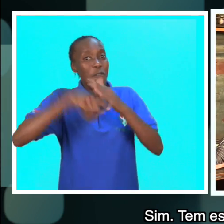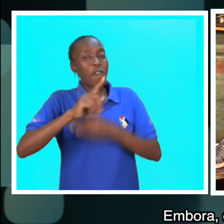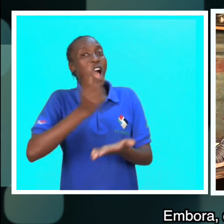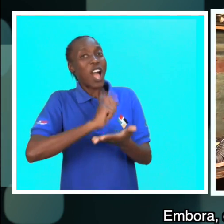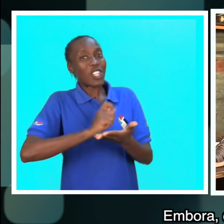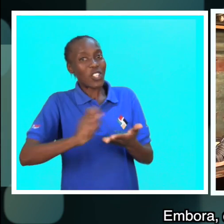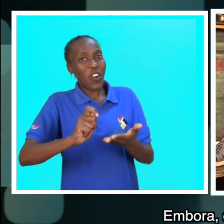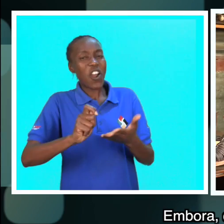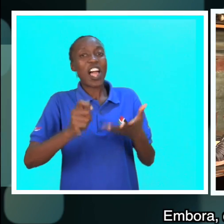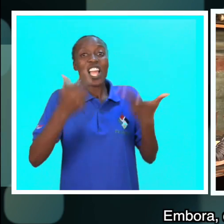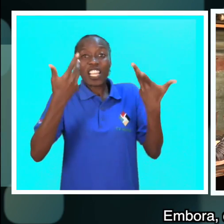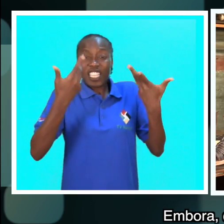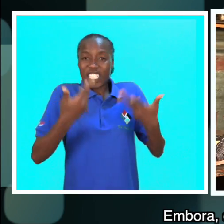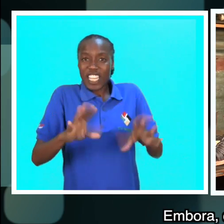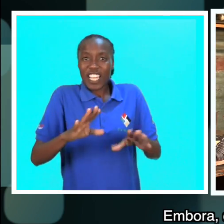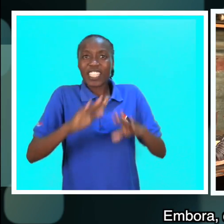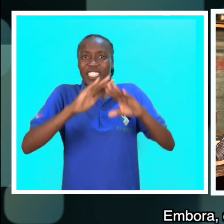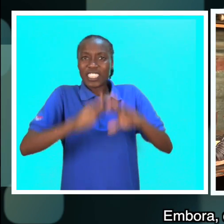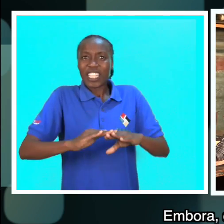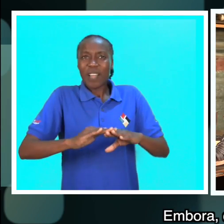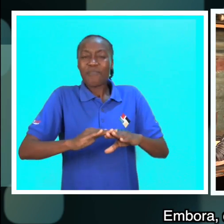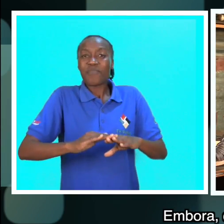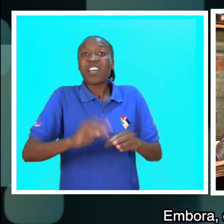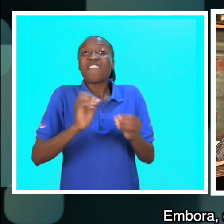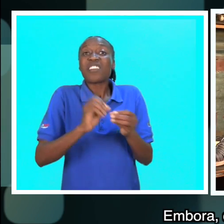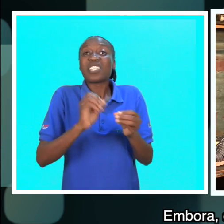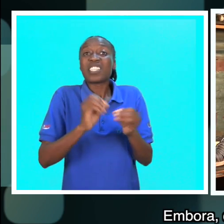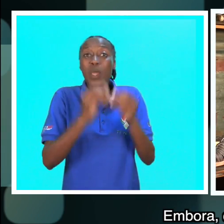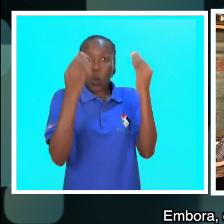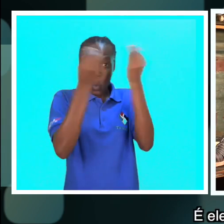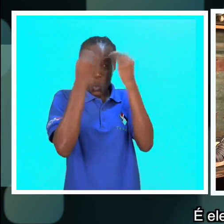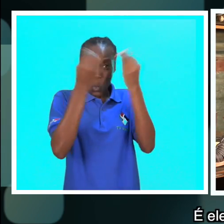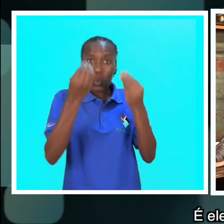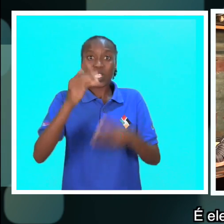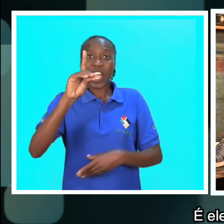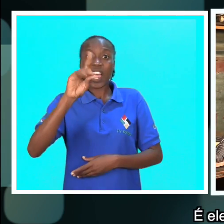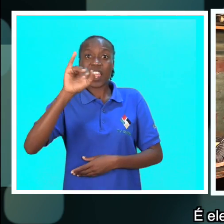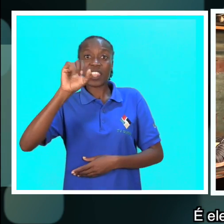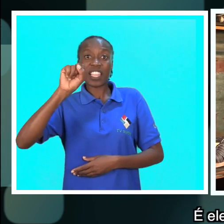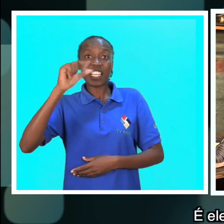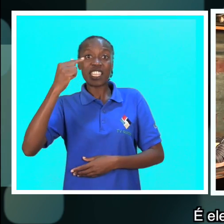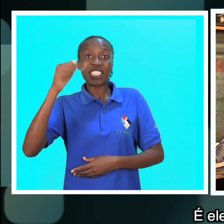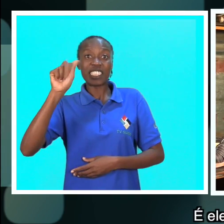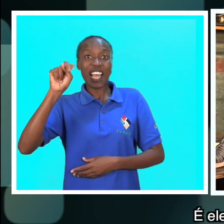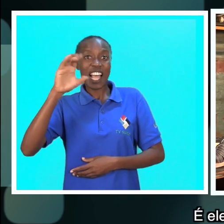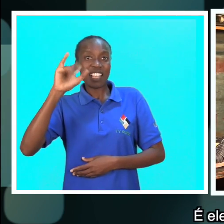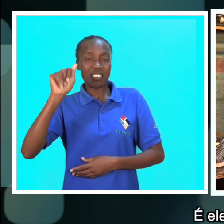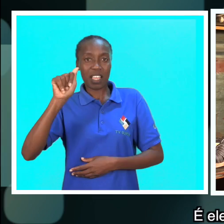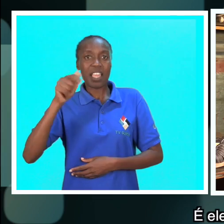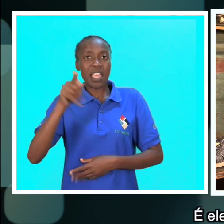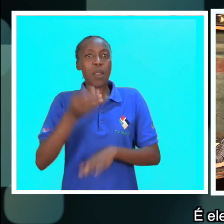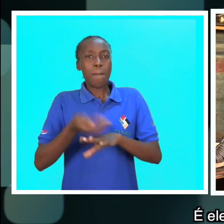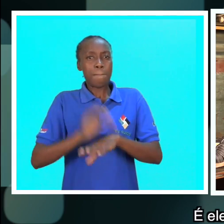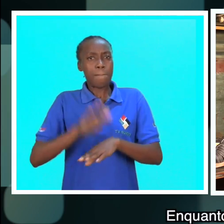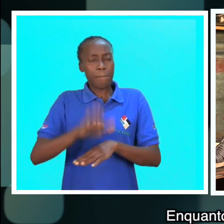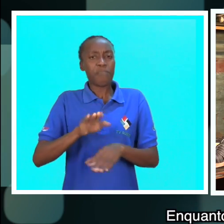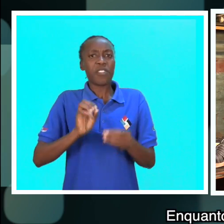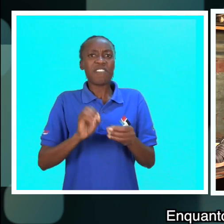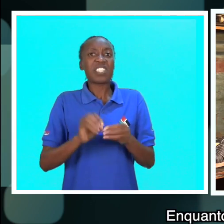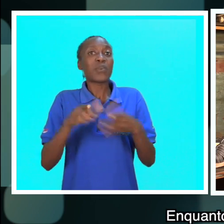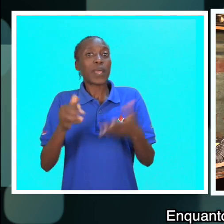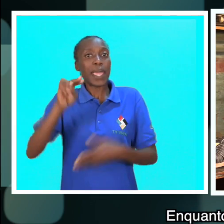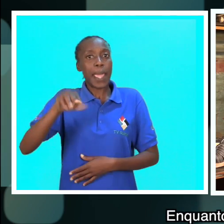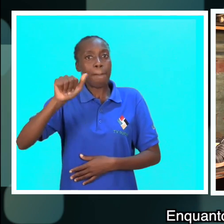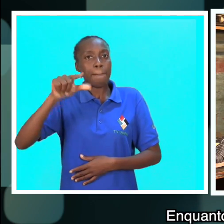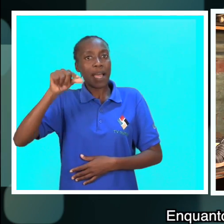agora, embora que está no ensino distância. Ele que está a gerir a máquina.